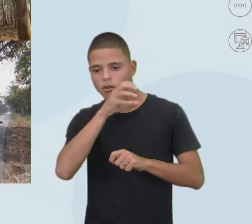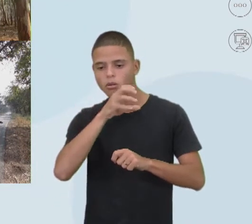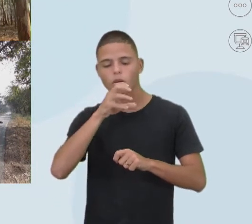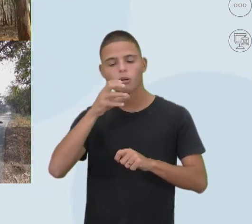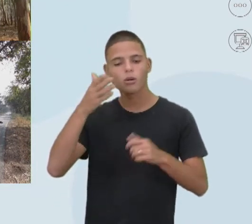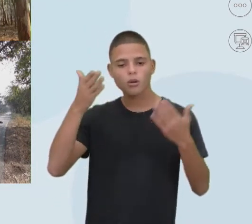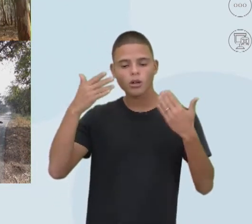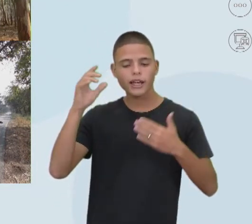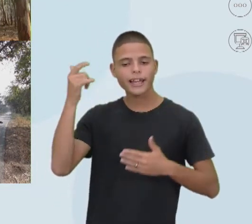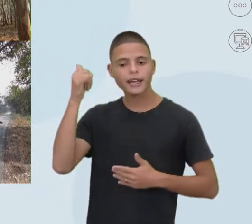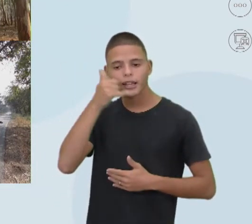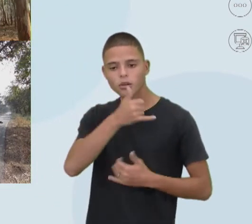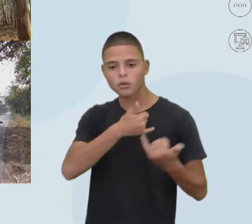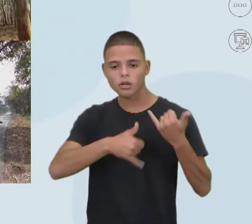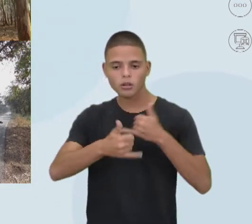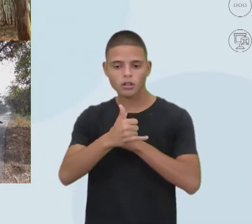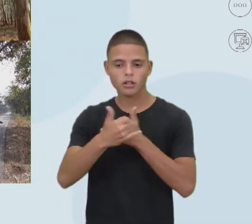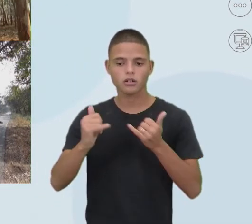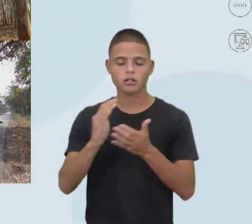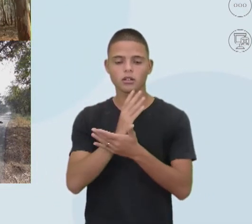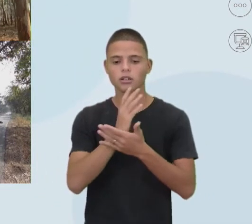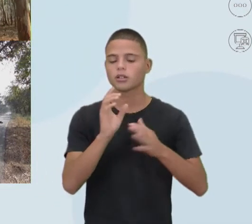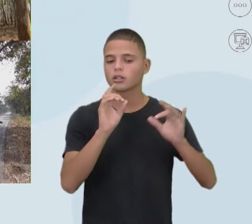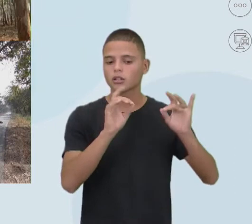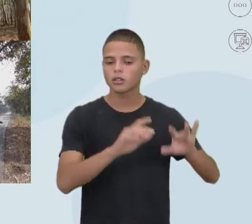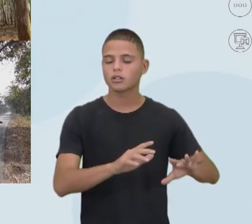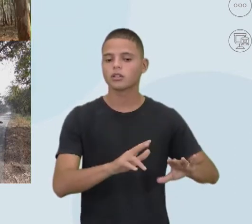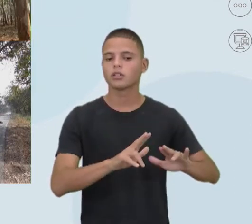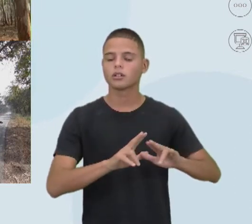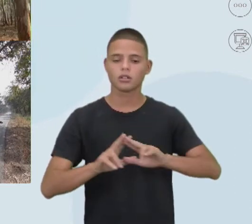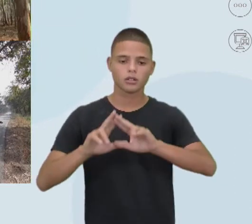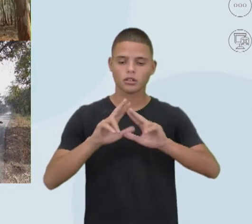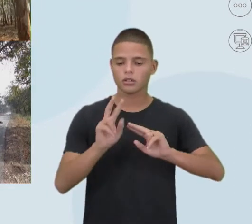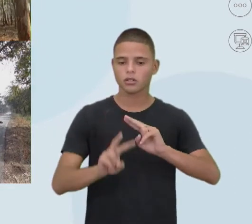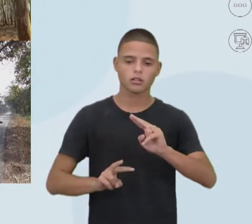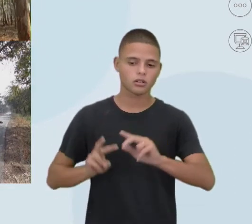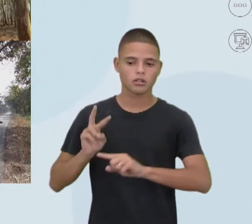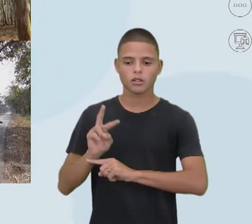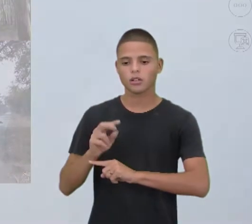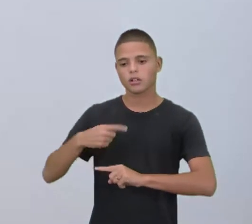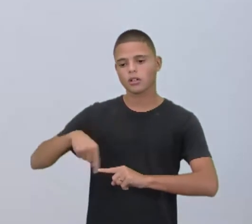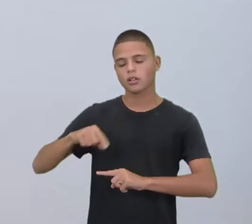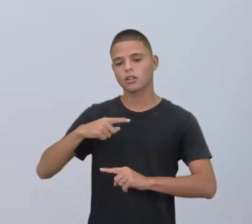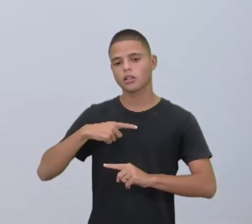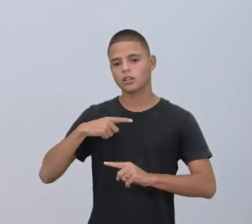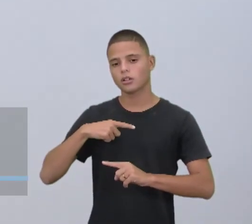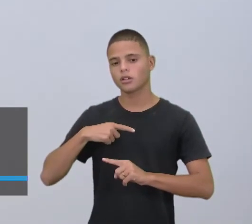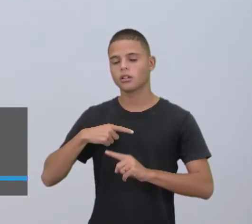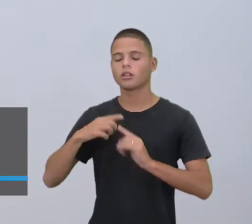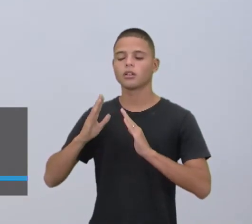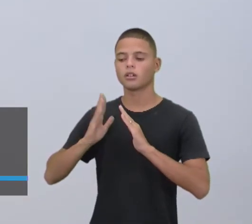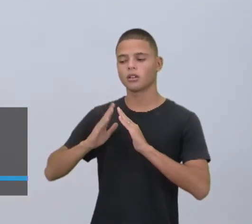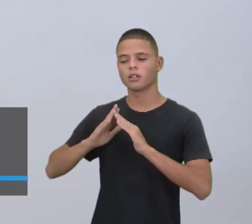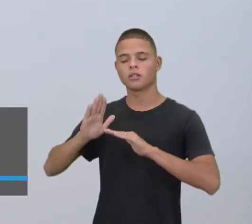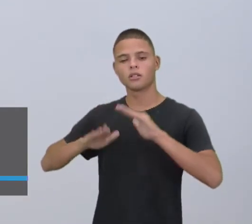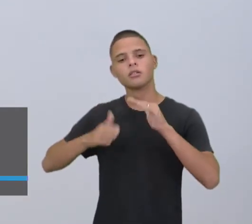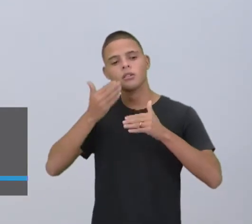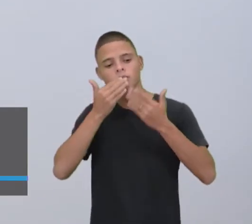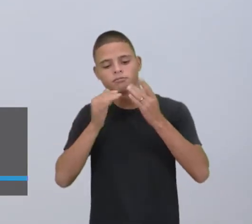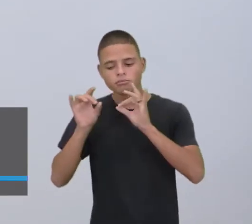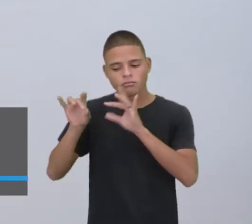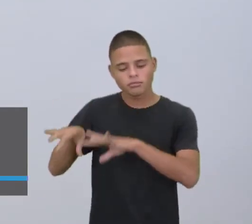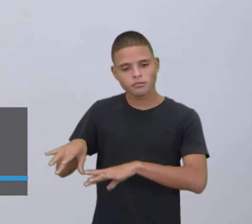resíduos sólidos urbanos, que são aqueles resíduos orgânicos e outros que a gente gera em casa, né, e aí às vezes vai para um